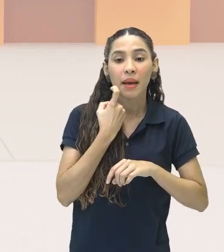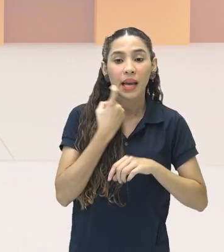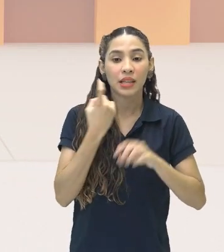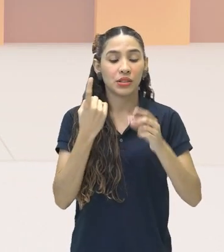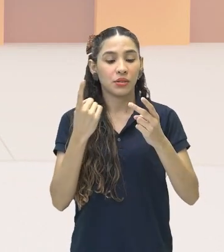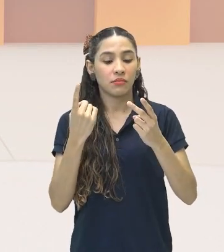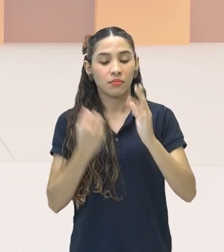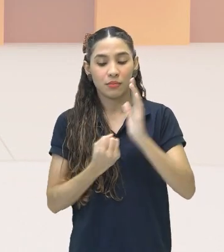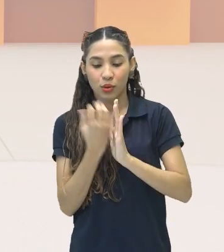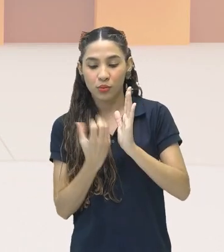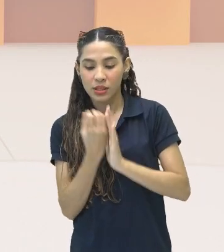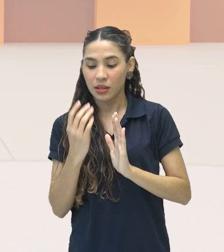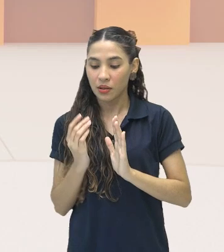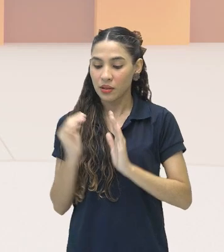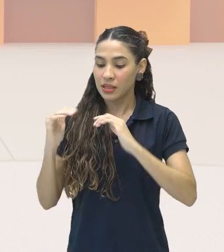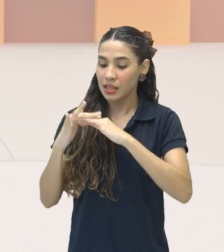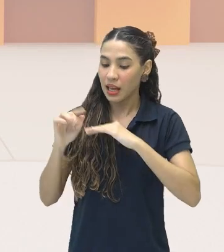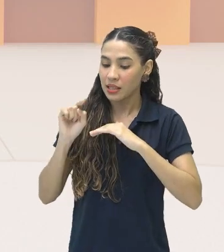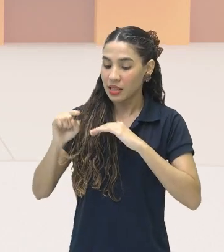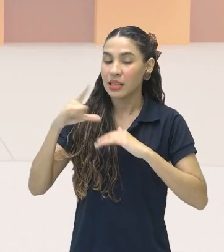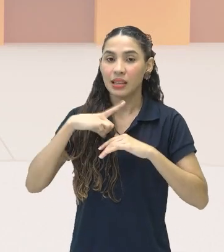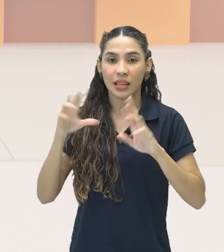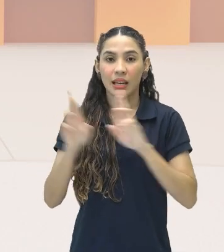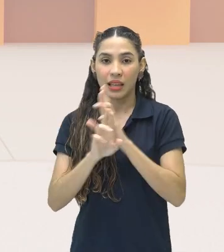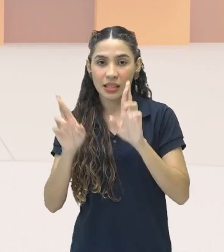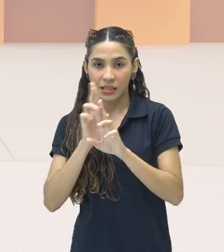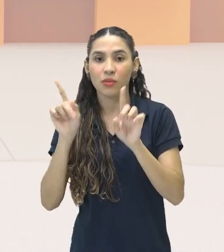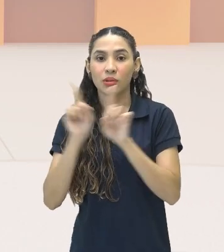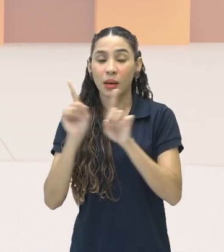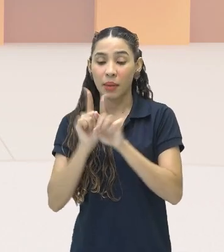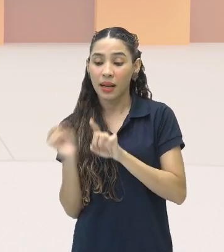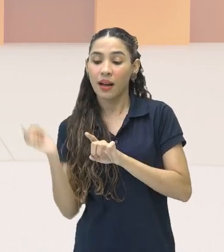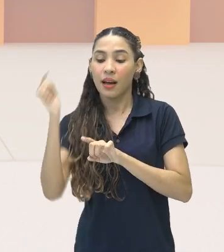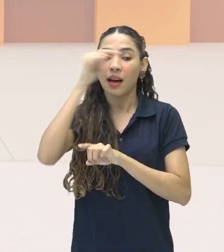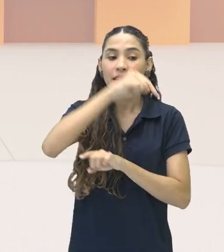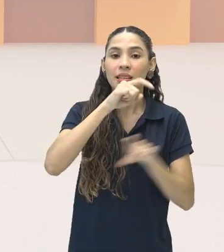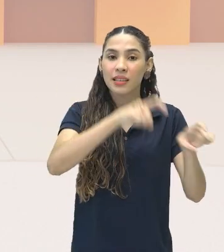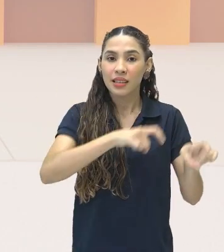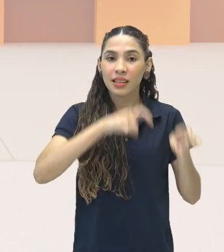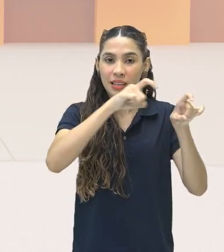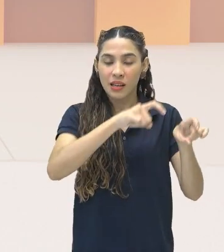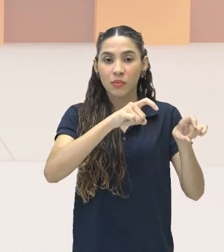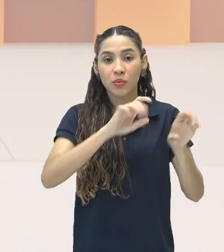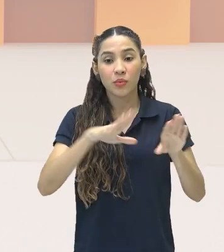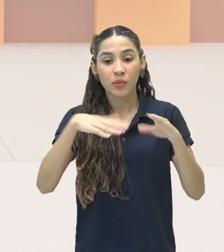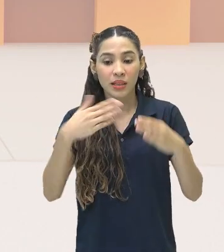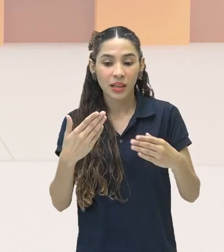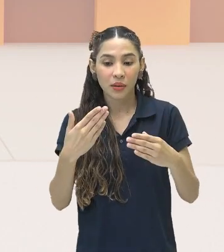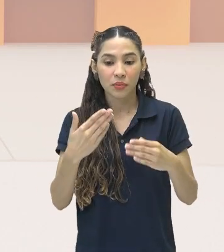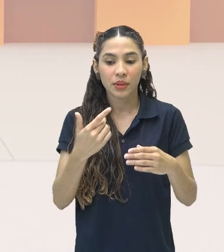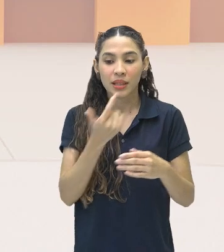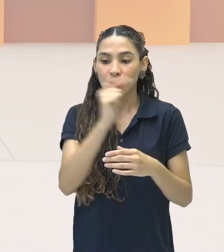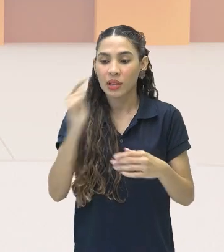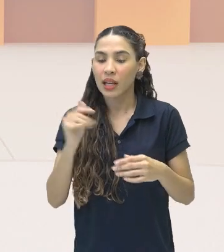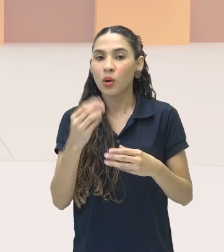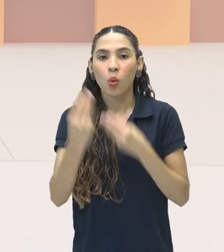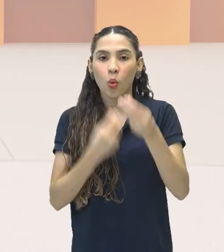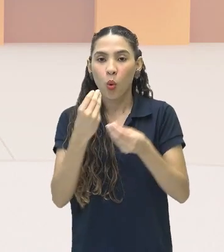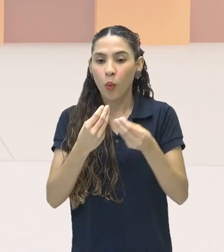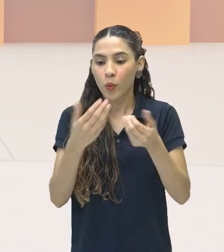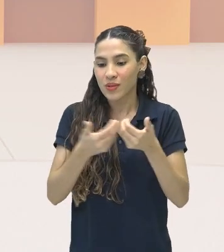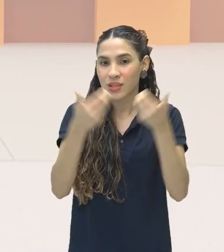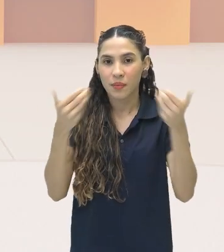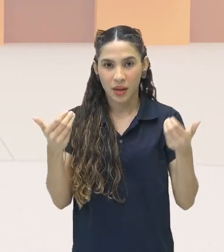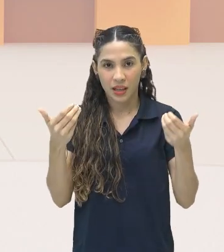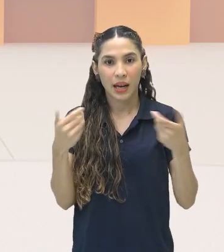produzido, né, também na cidade, tem essa relação com o campo. Então, a gente não pode falar uma coisa separada da